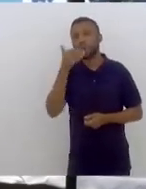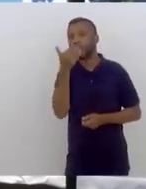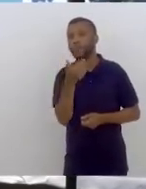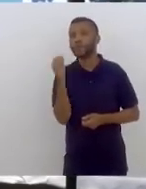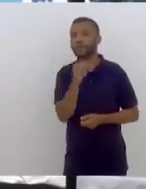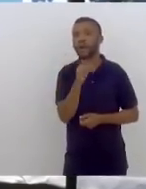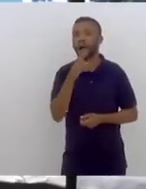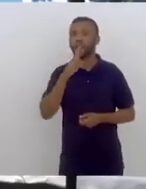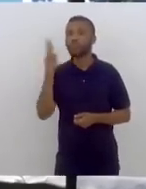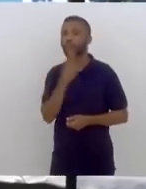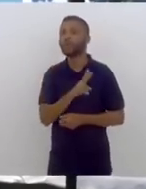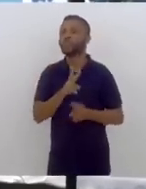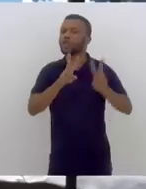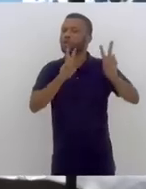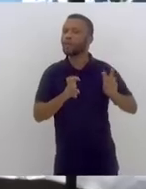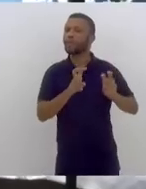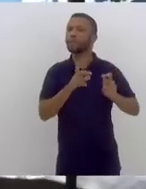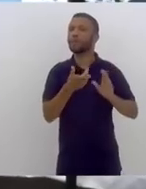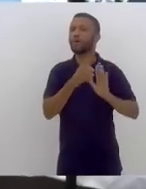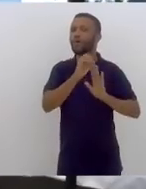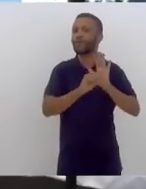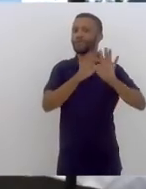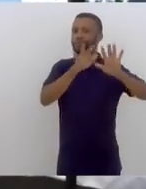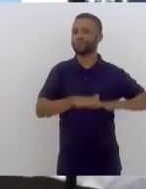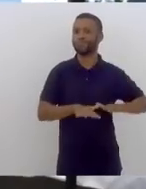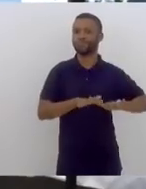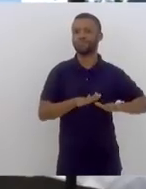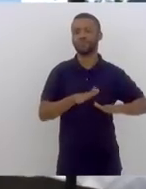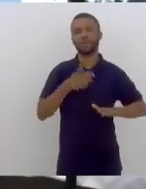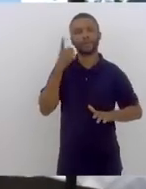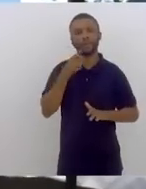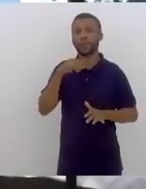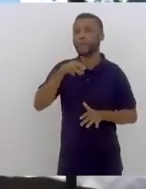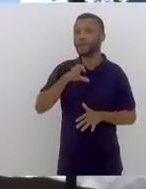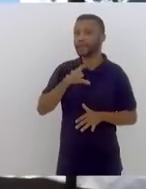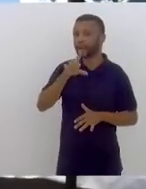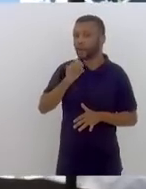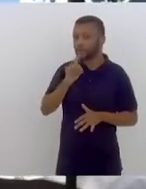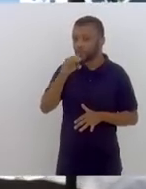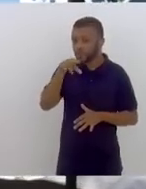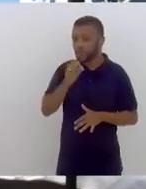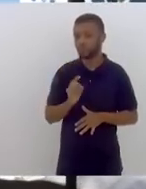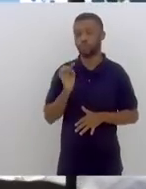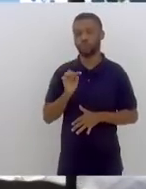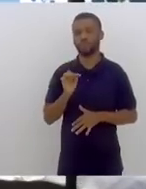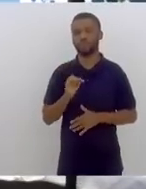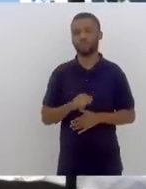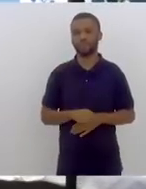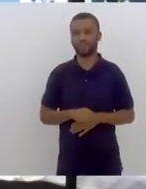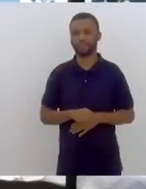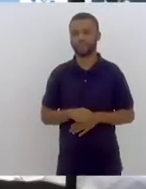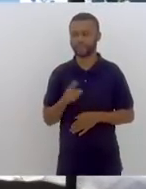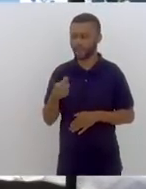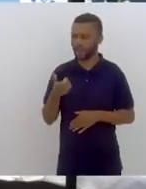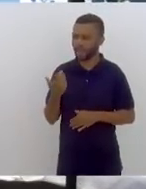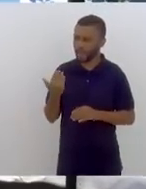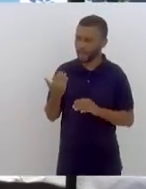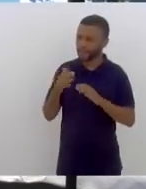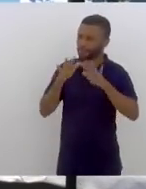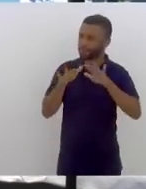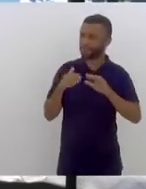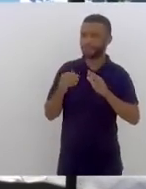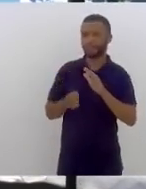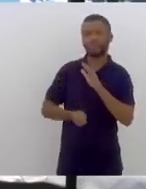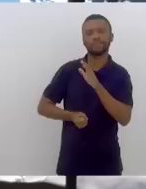sobre os ofícios do deputado Marcelo Dino Deputado Deputado Marcelo Dino o sonho enviou vários